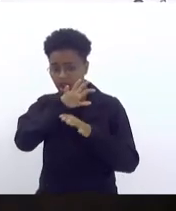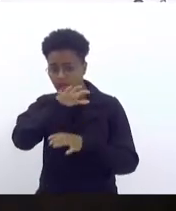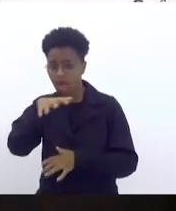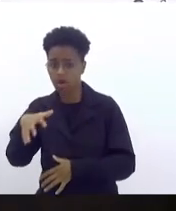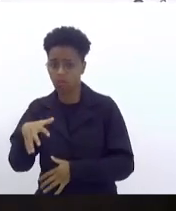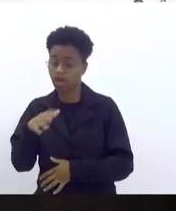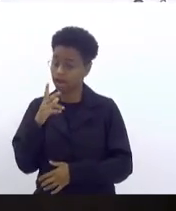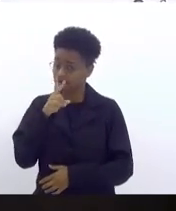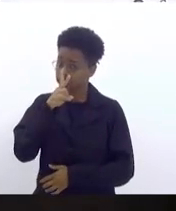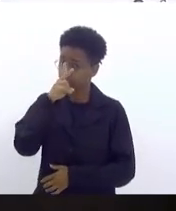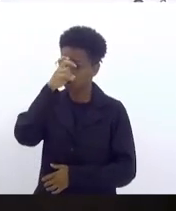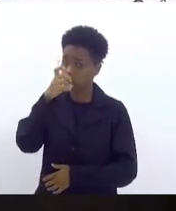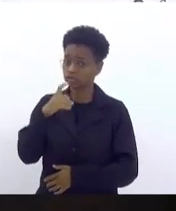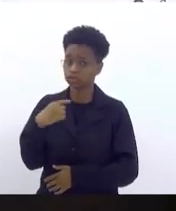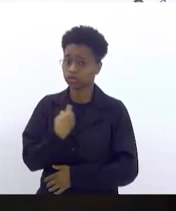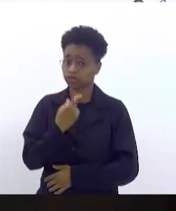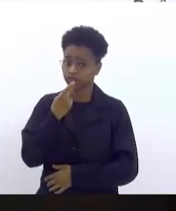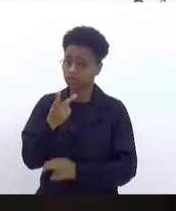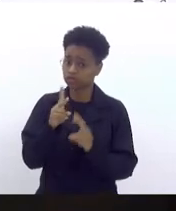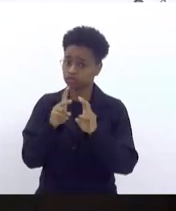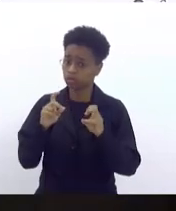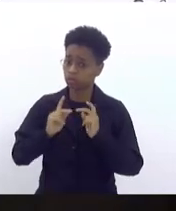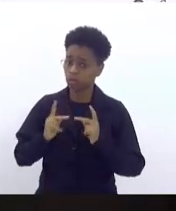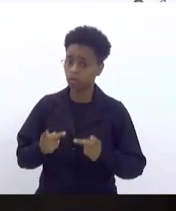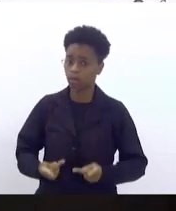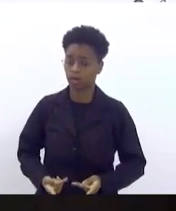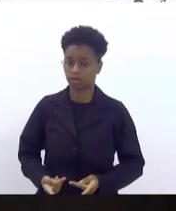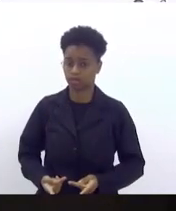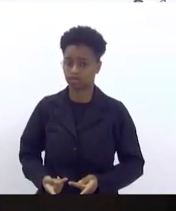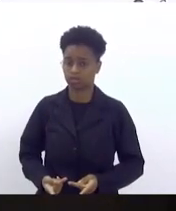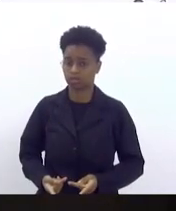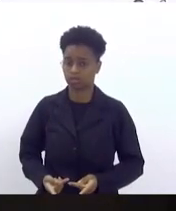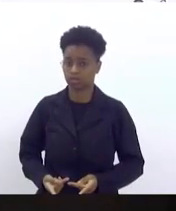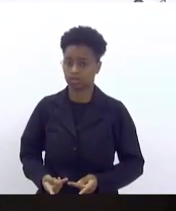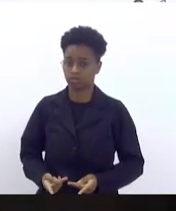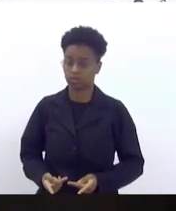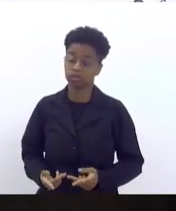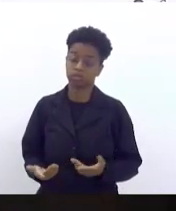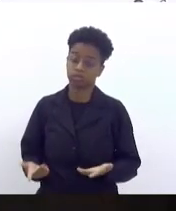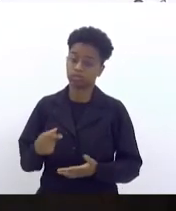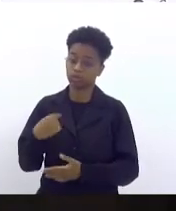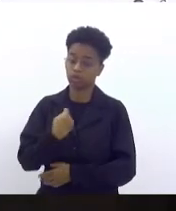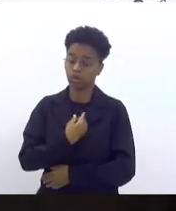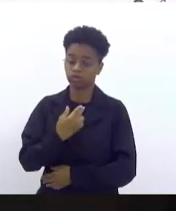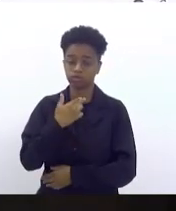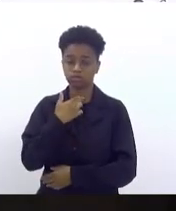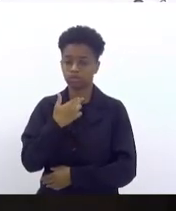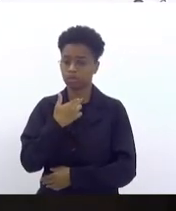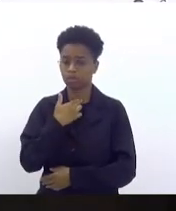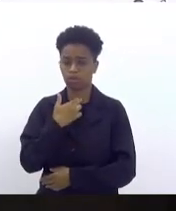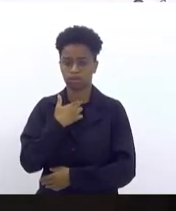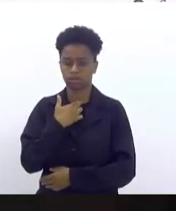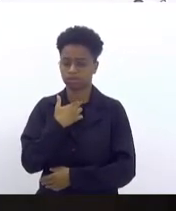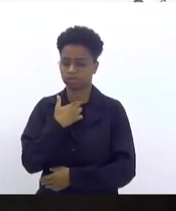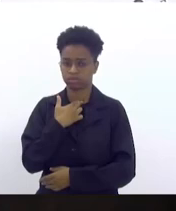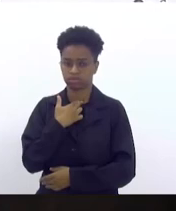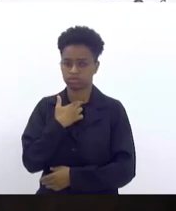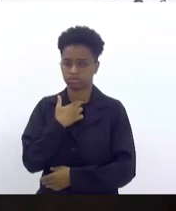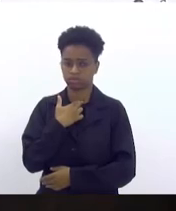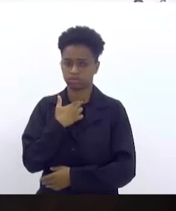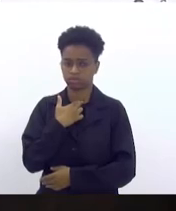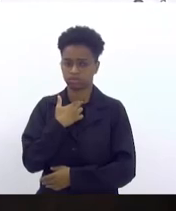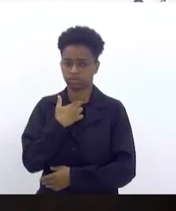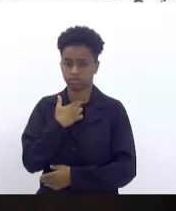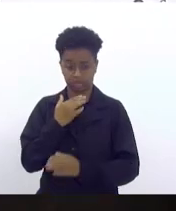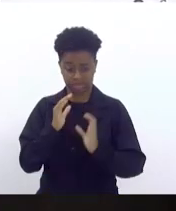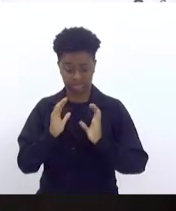falando de vidas nós estamos falando de seres humanos e nós não podemos de maneira nenhuma como